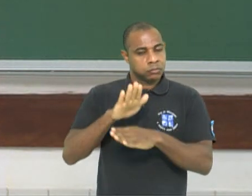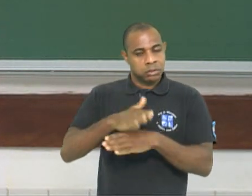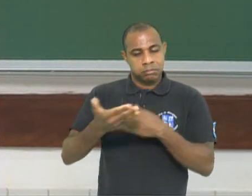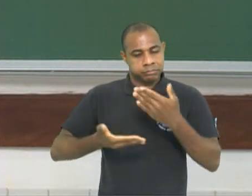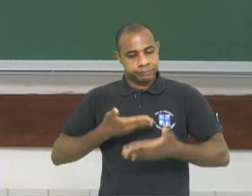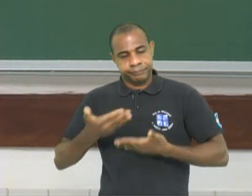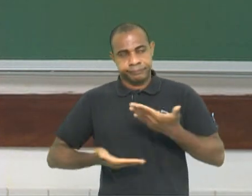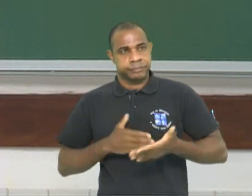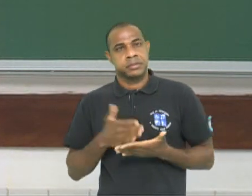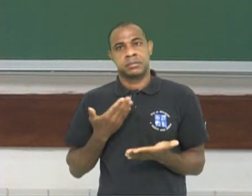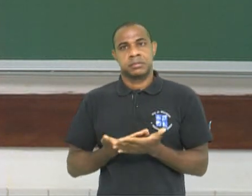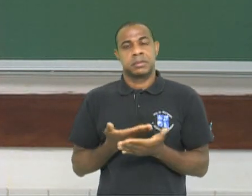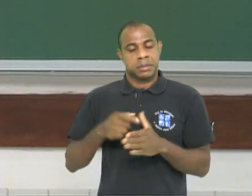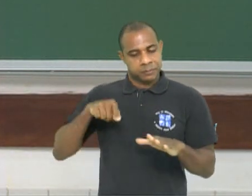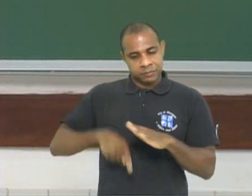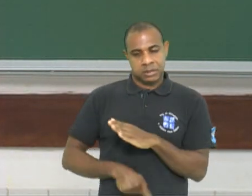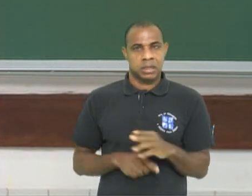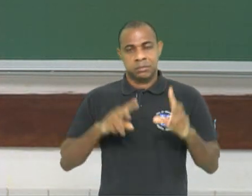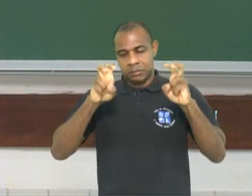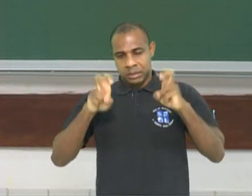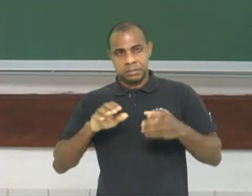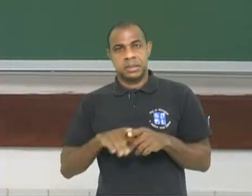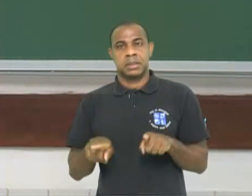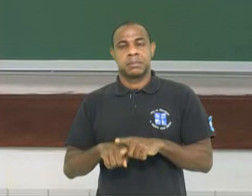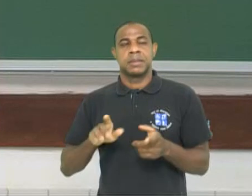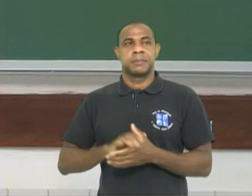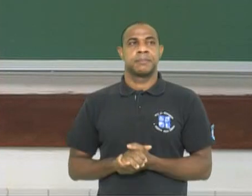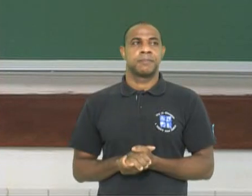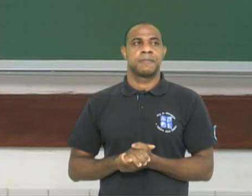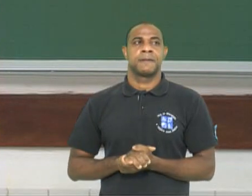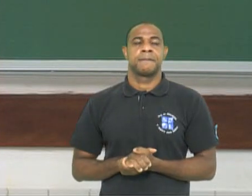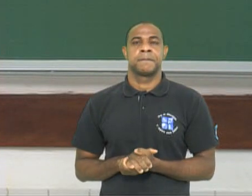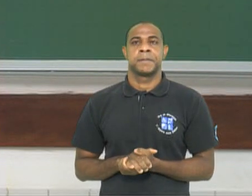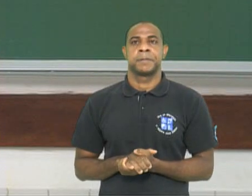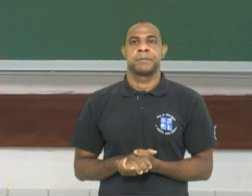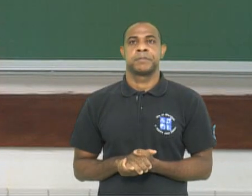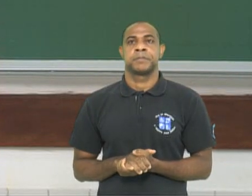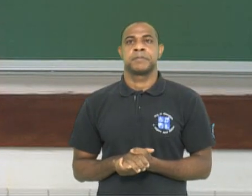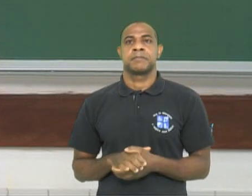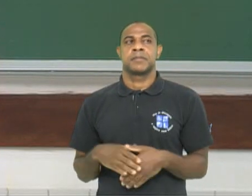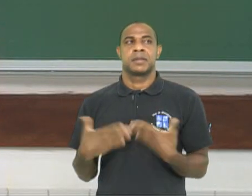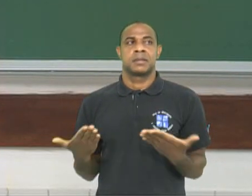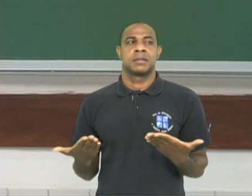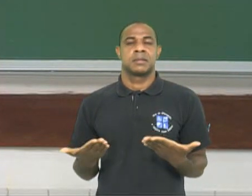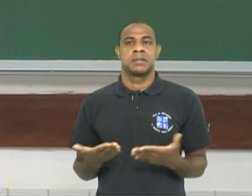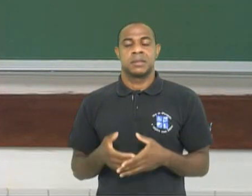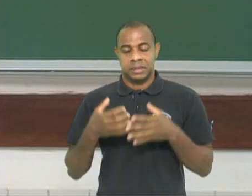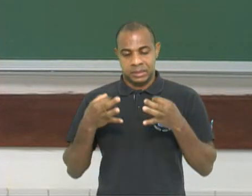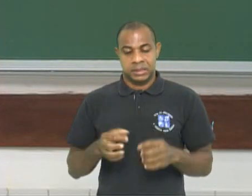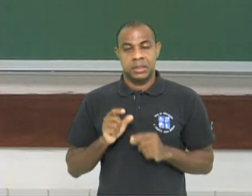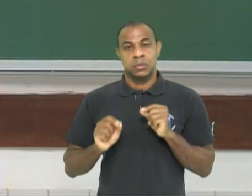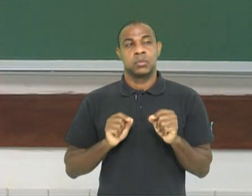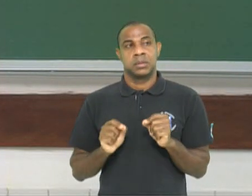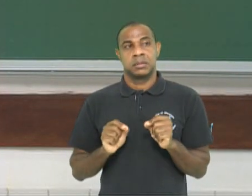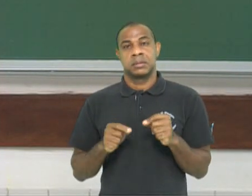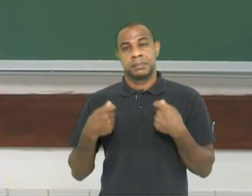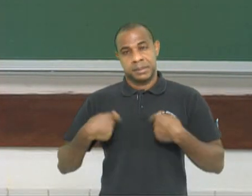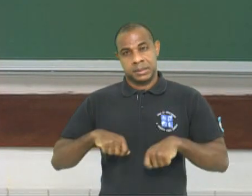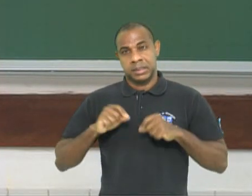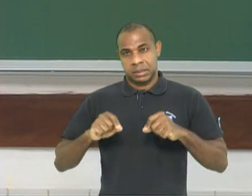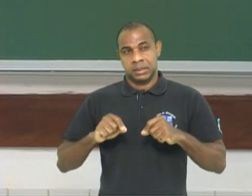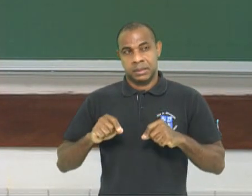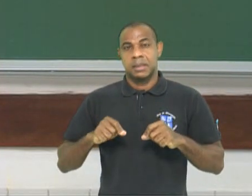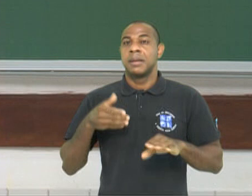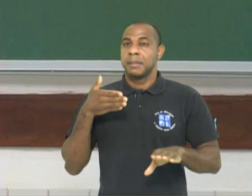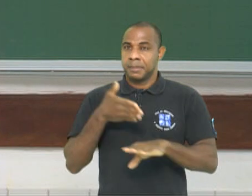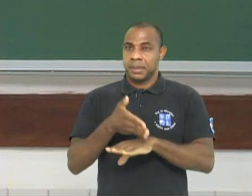didáticos digitais para você se aprofundar no assunto, para você não ficar em prejuízo nesse momento, né? E com certeza, precisando,